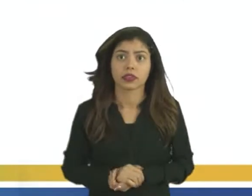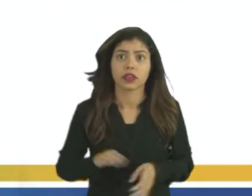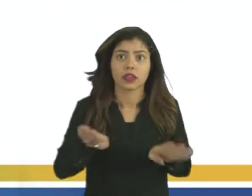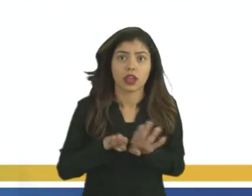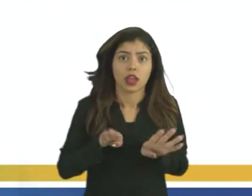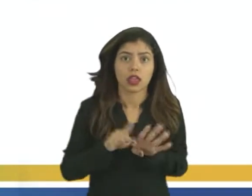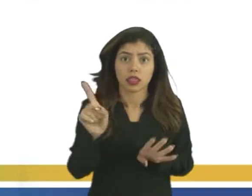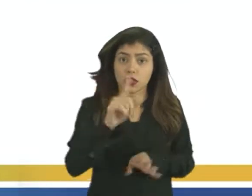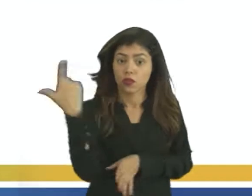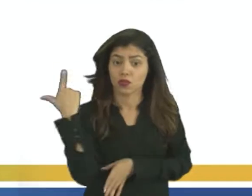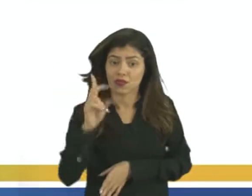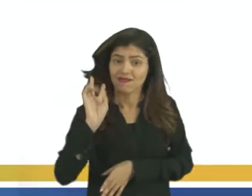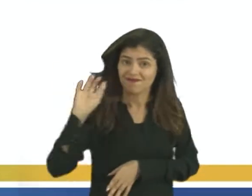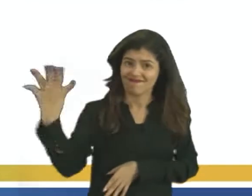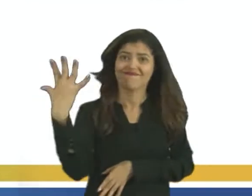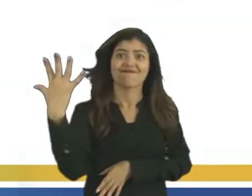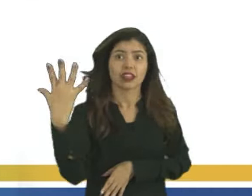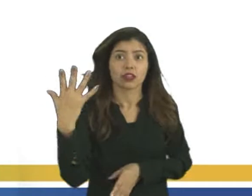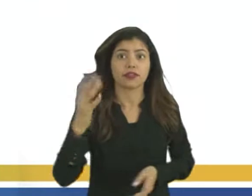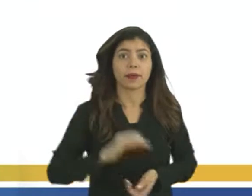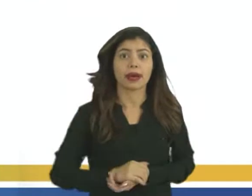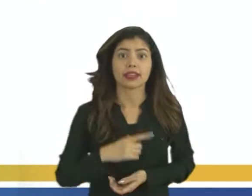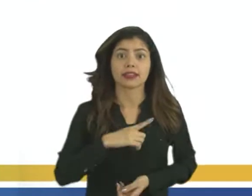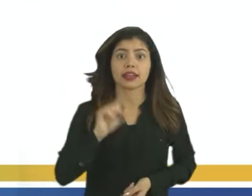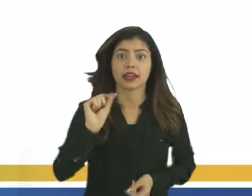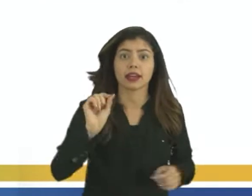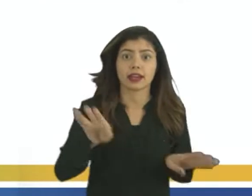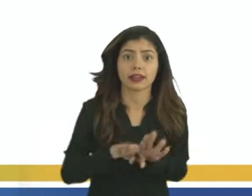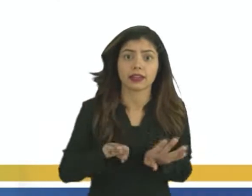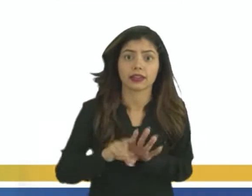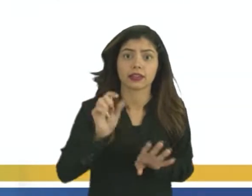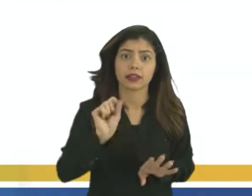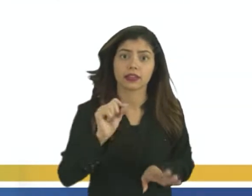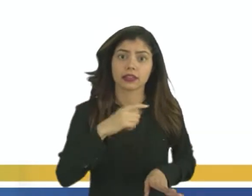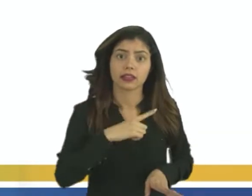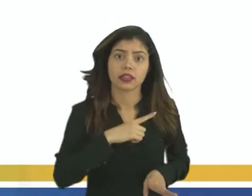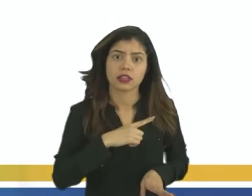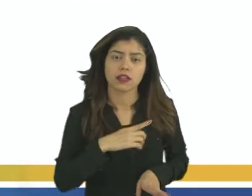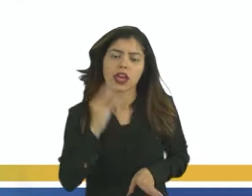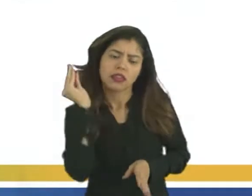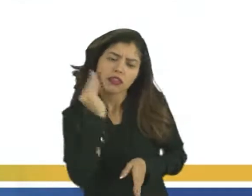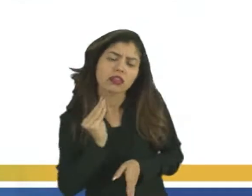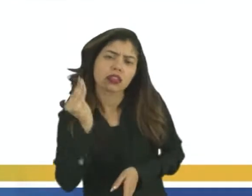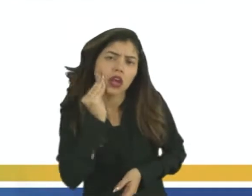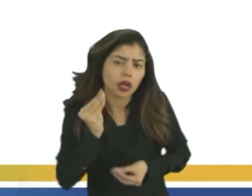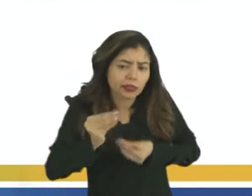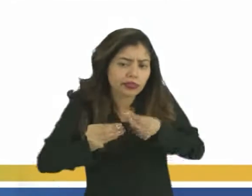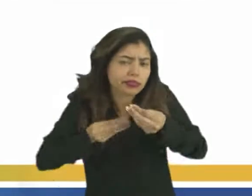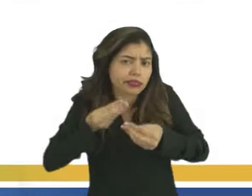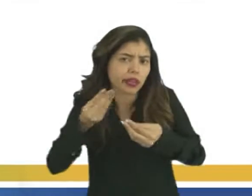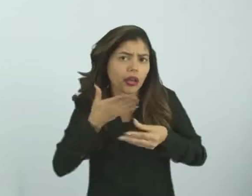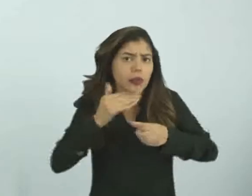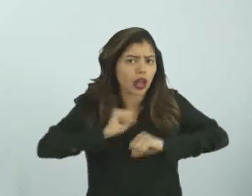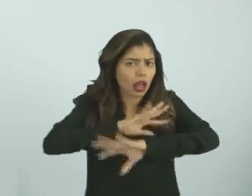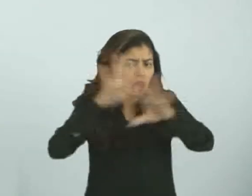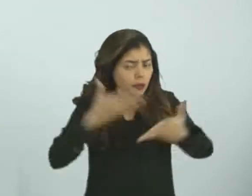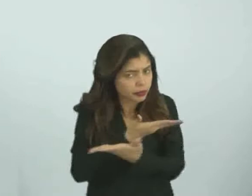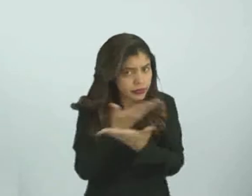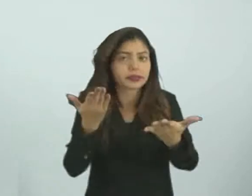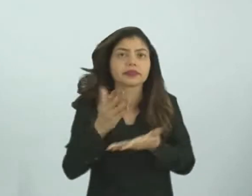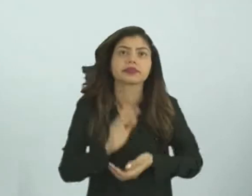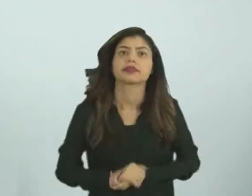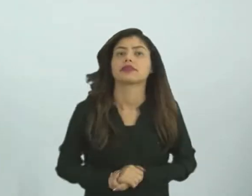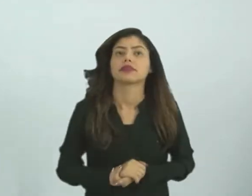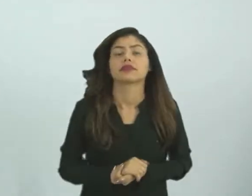homens, não aconteçam em mulheres e assim sucessivamente, né? Então a gente vai tentando desenrolar para ficar bem claro para